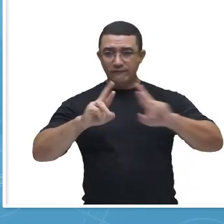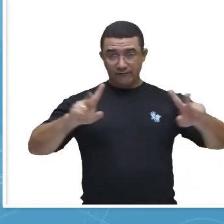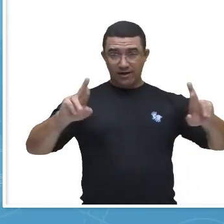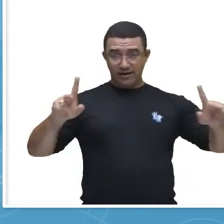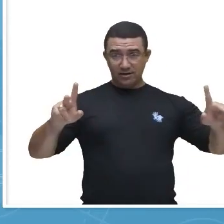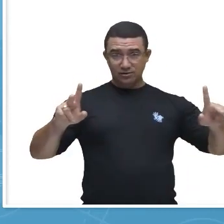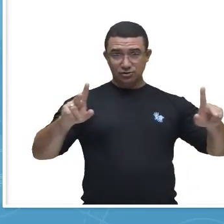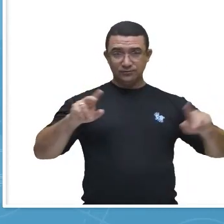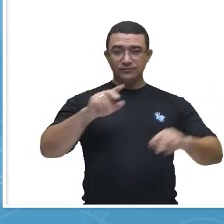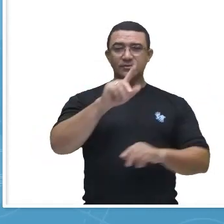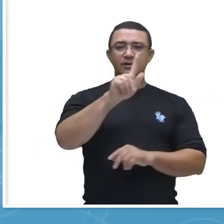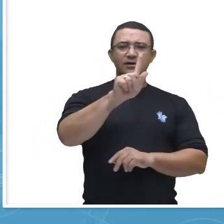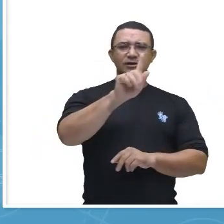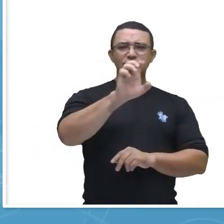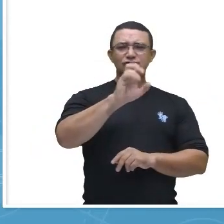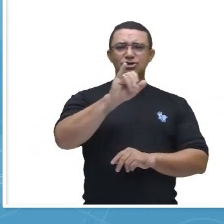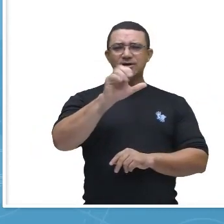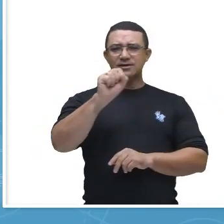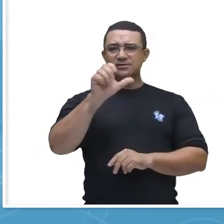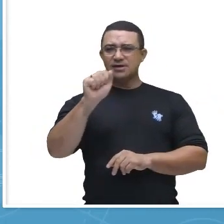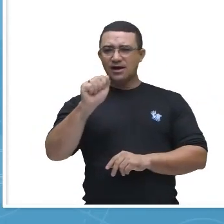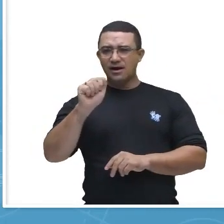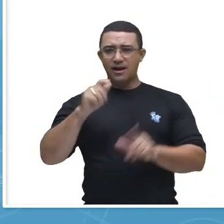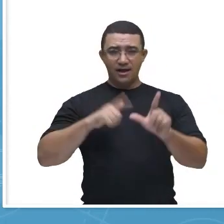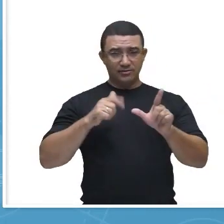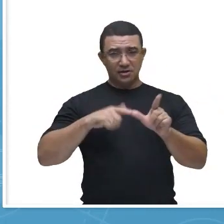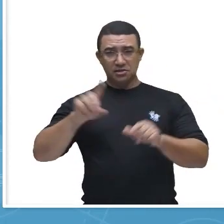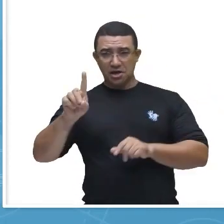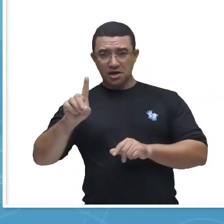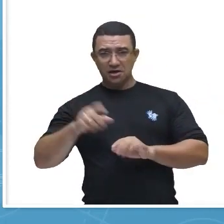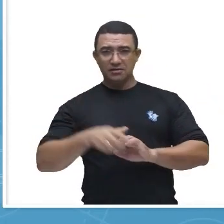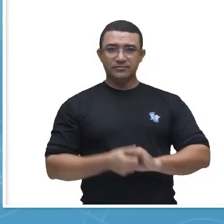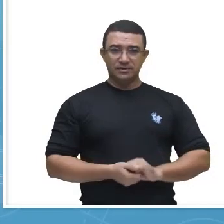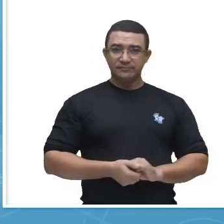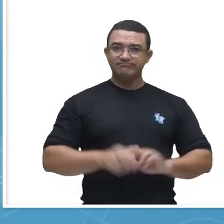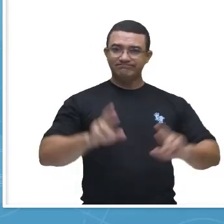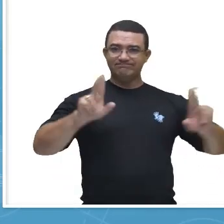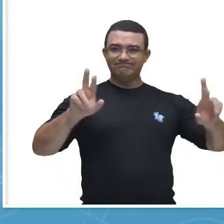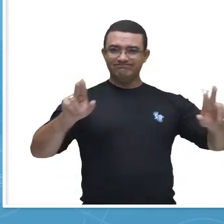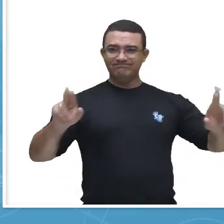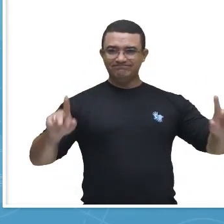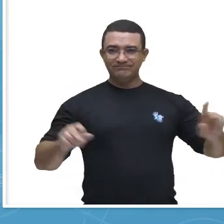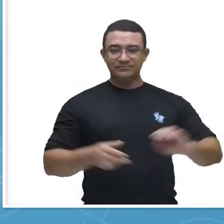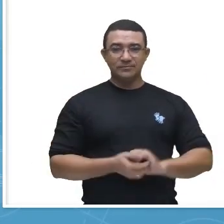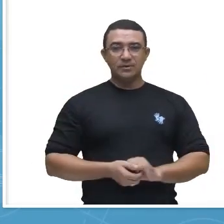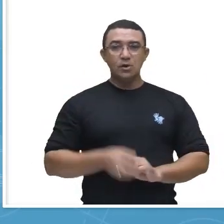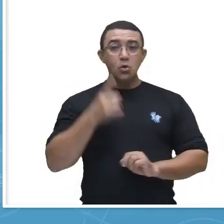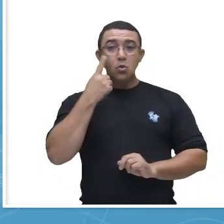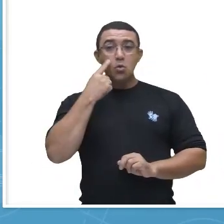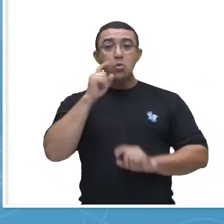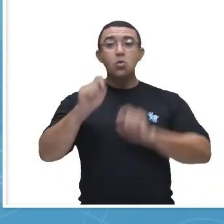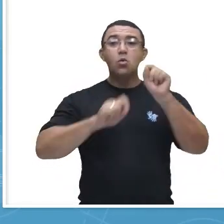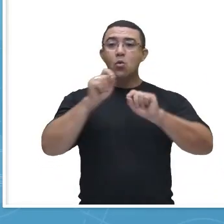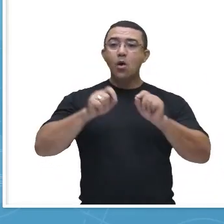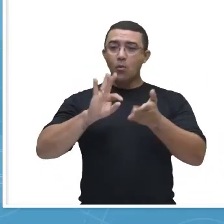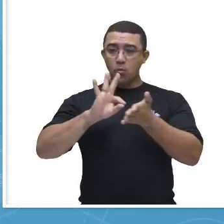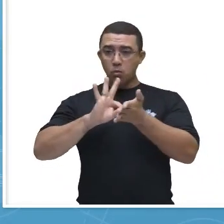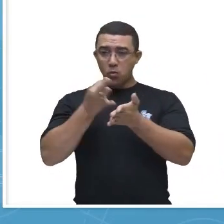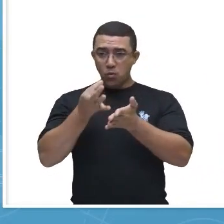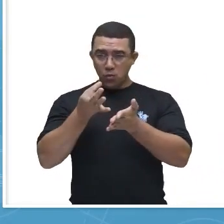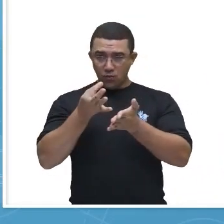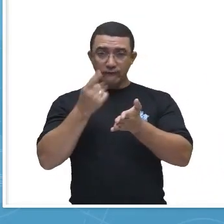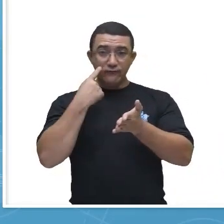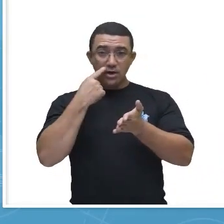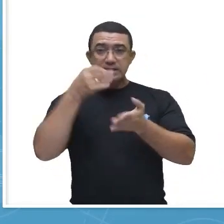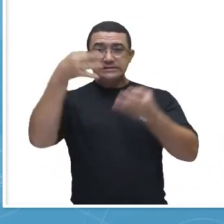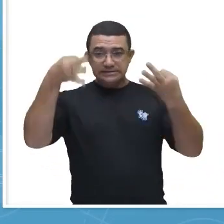então tá. Respostas diferentes aí, A, D, E. Então vamos lá ver quem acertou, fazer nossa